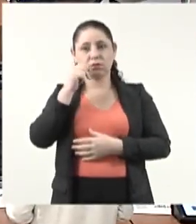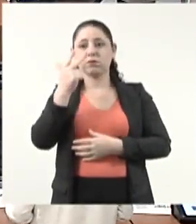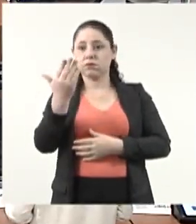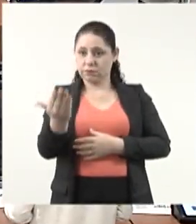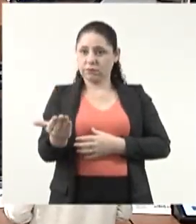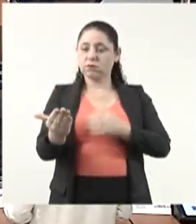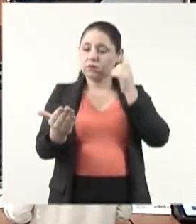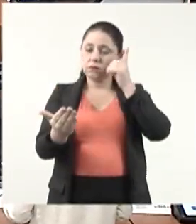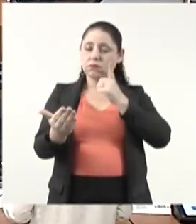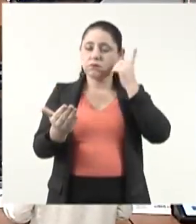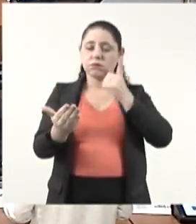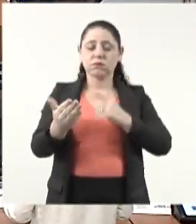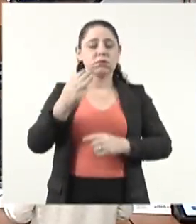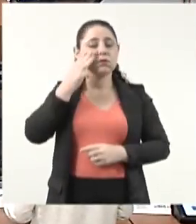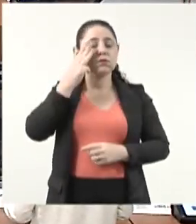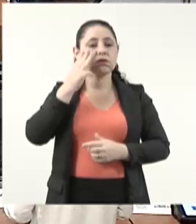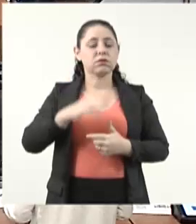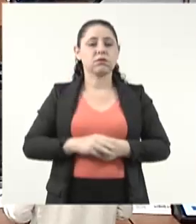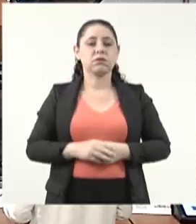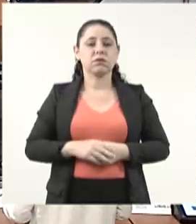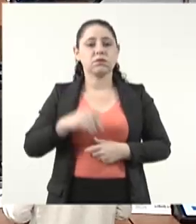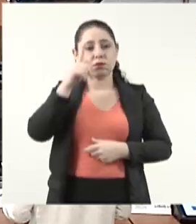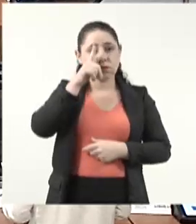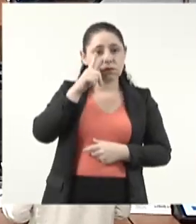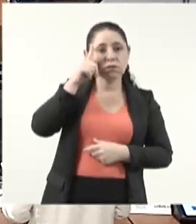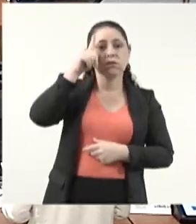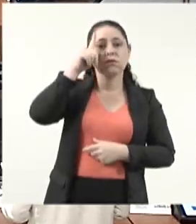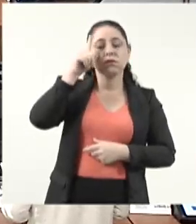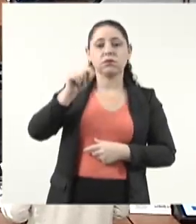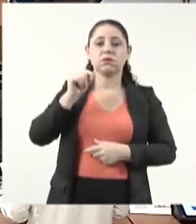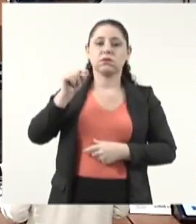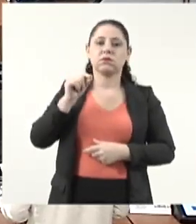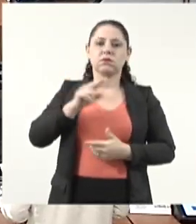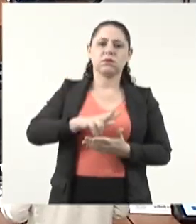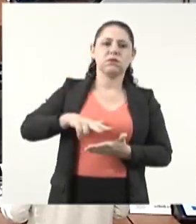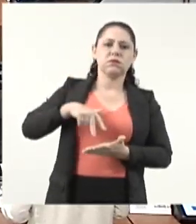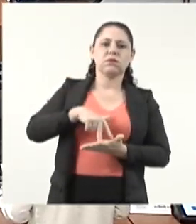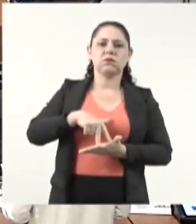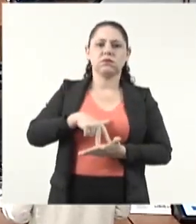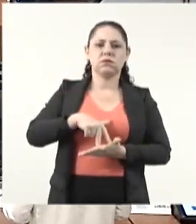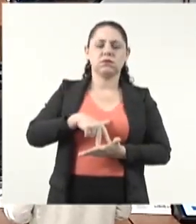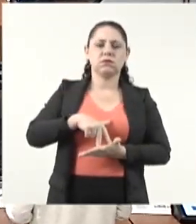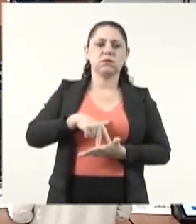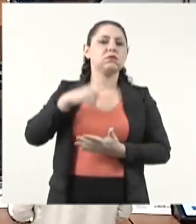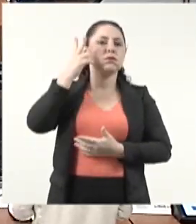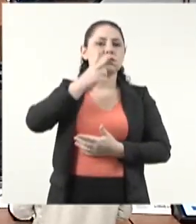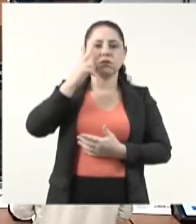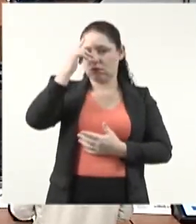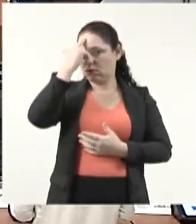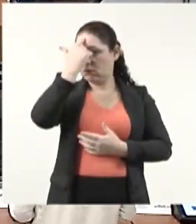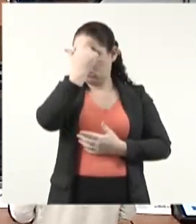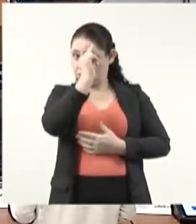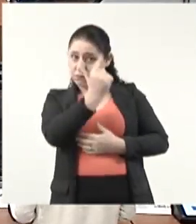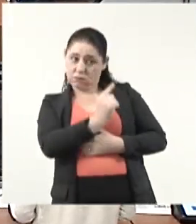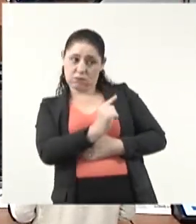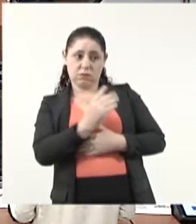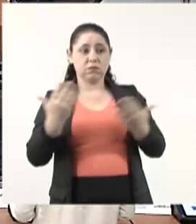senhora, deputada Mara, pela deputada Gleice, que levantam, a vereadora Luísa, que vem hoje nessa